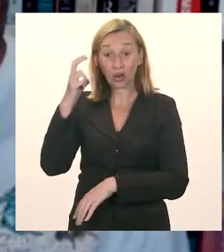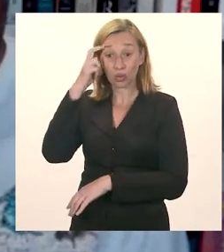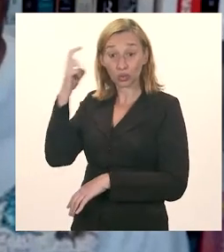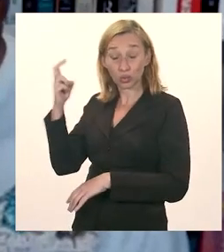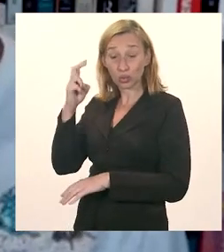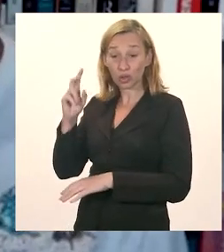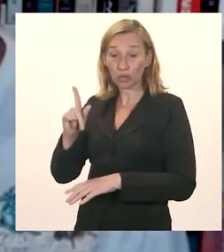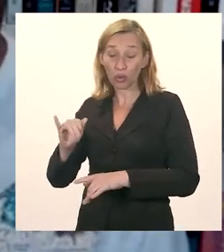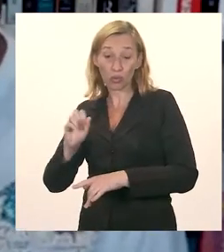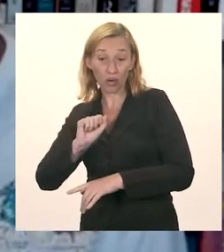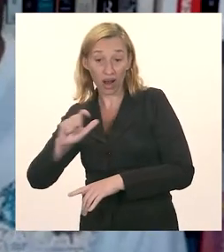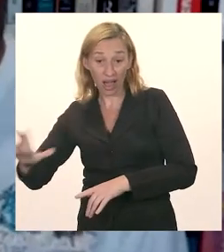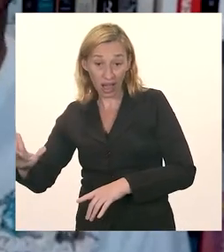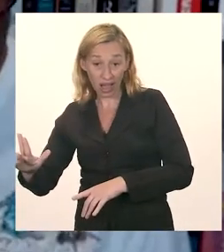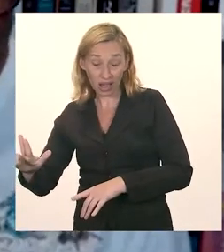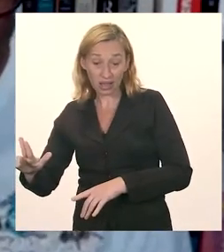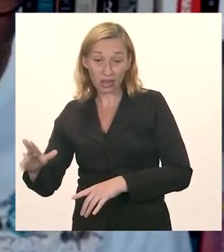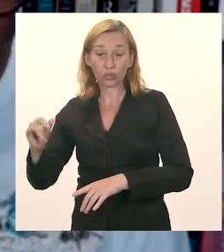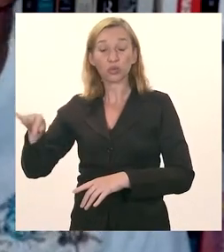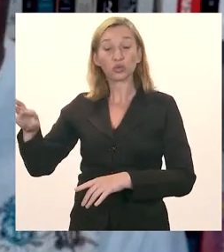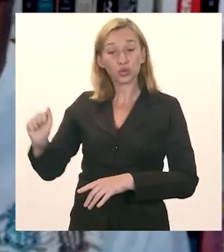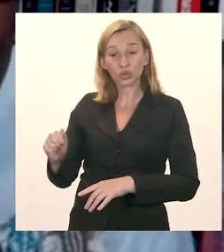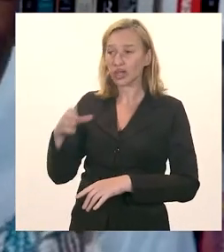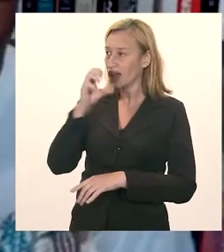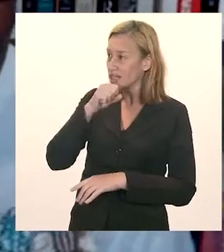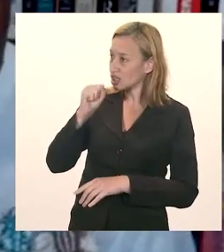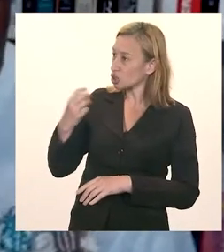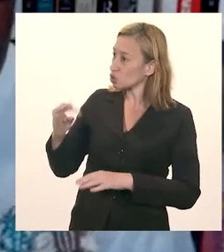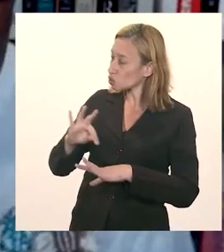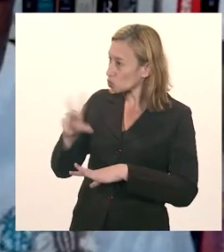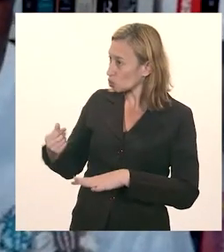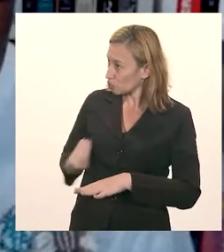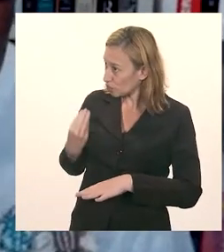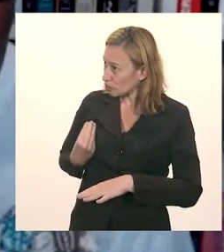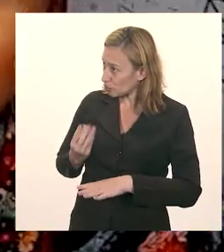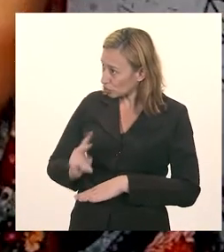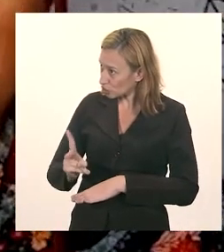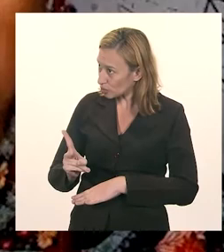popular Mussuka e Laranjeiras. Tudo isso continua vivo?